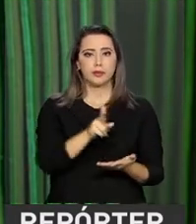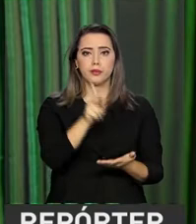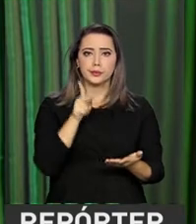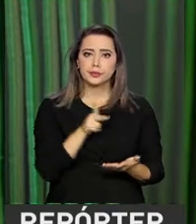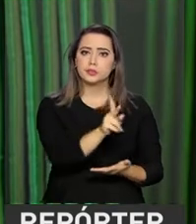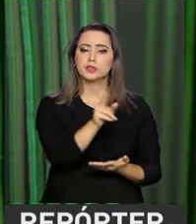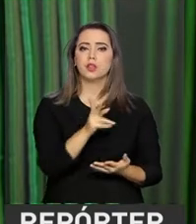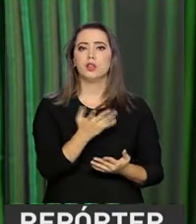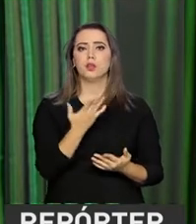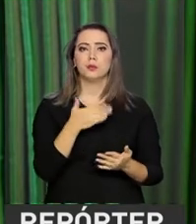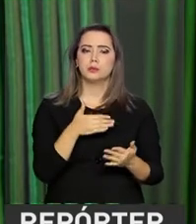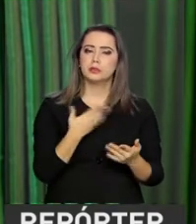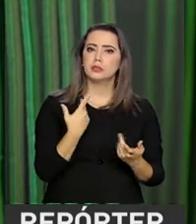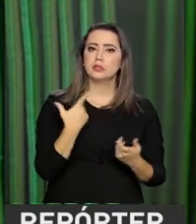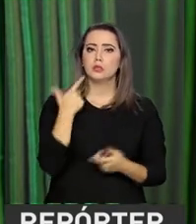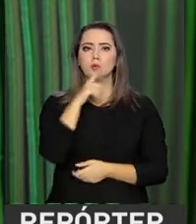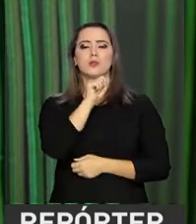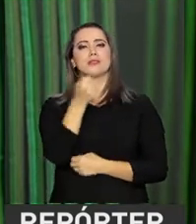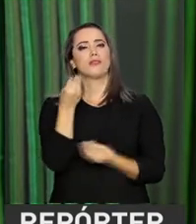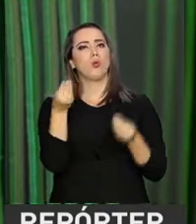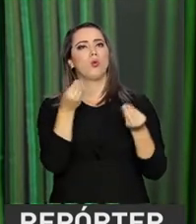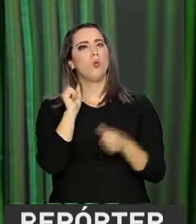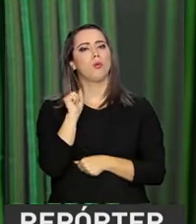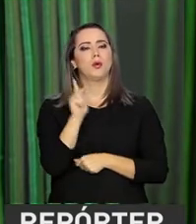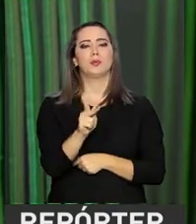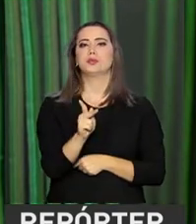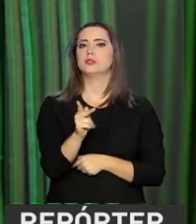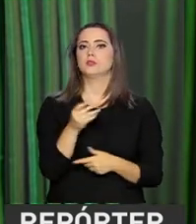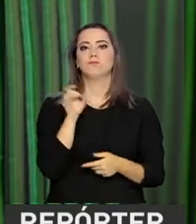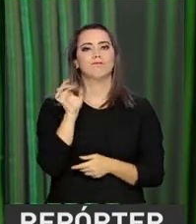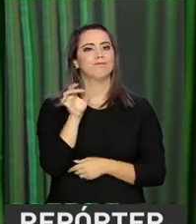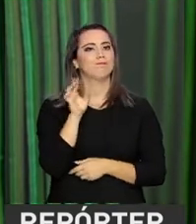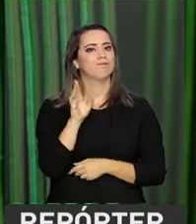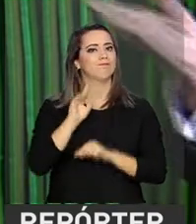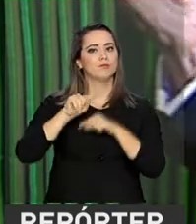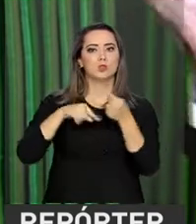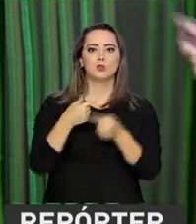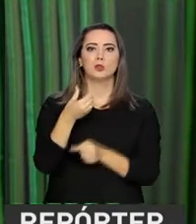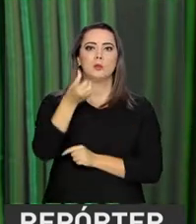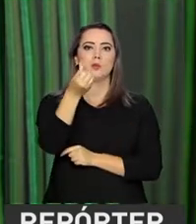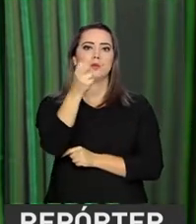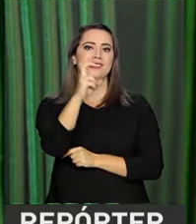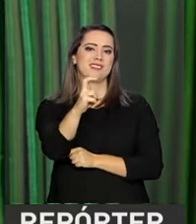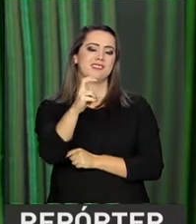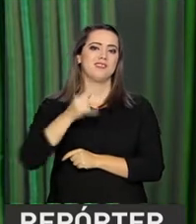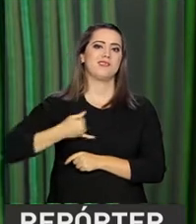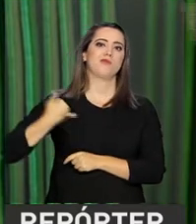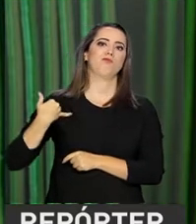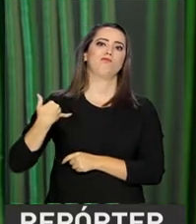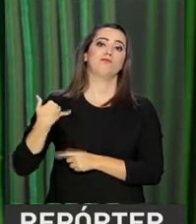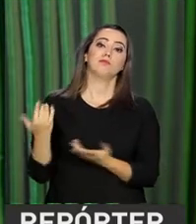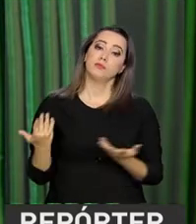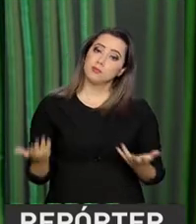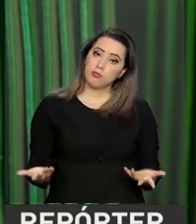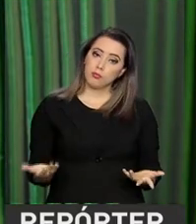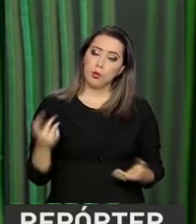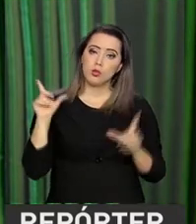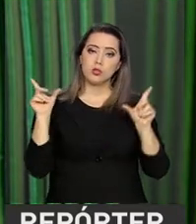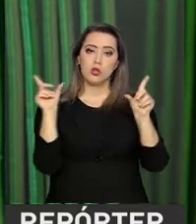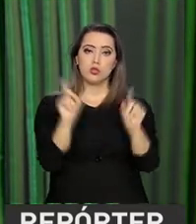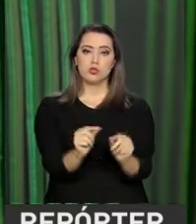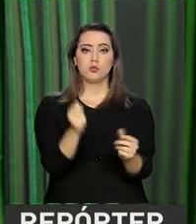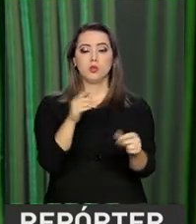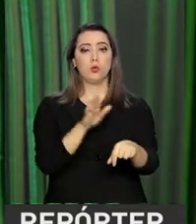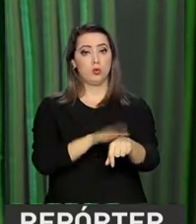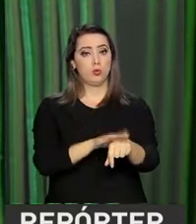e para alcançar a aposentadoria só a alcançam com 65 anos de idade. Ora, se nós diminuirmos